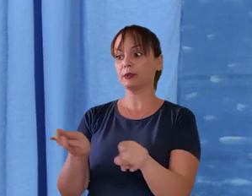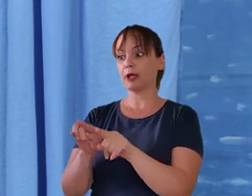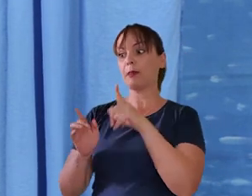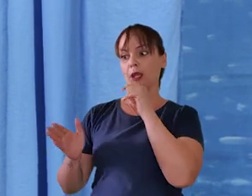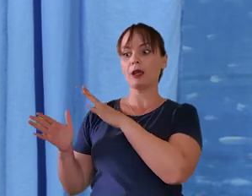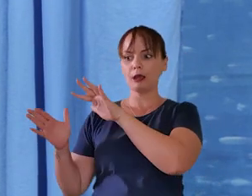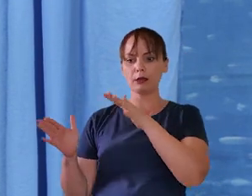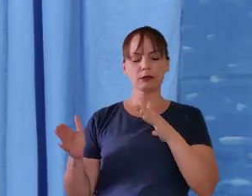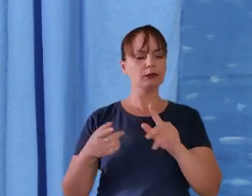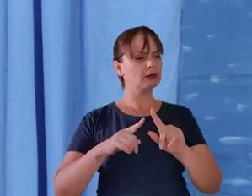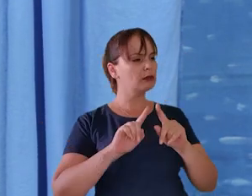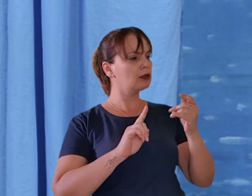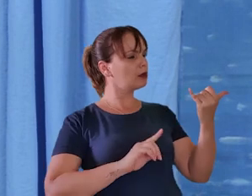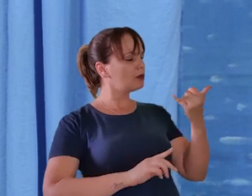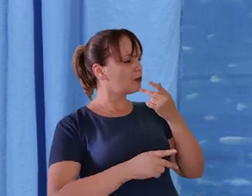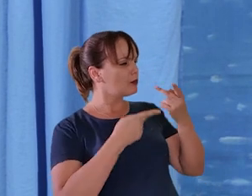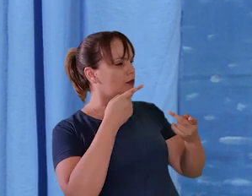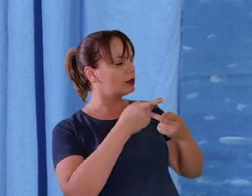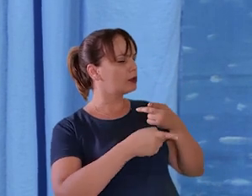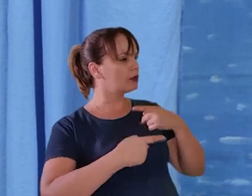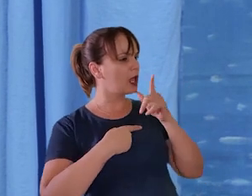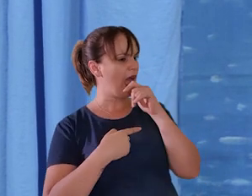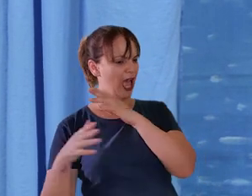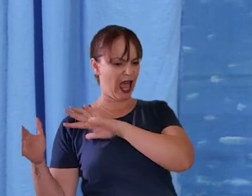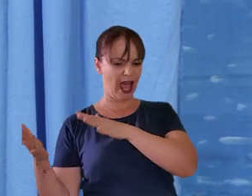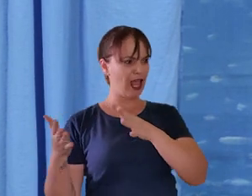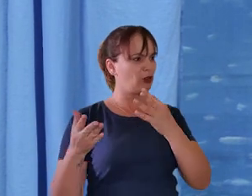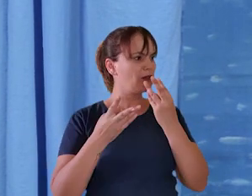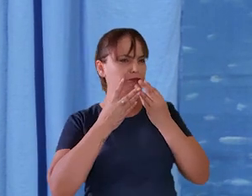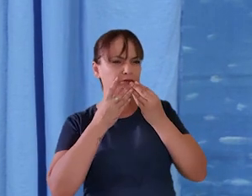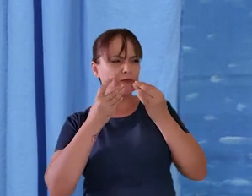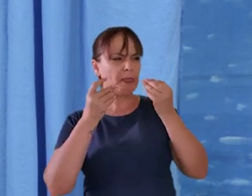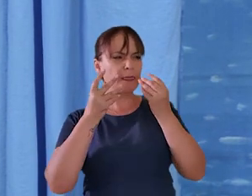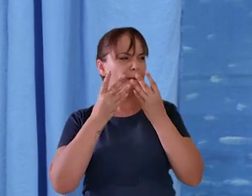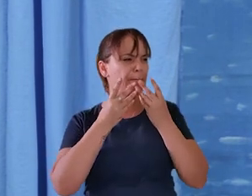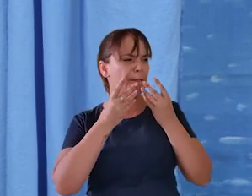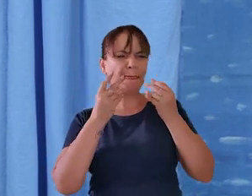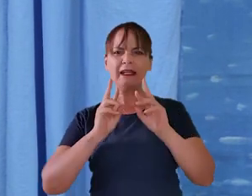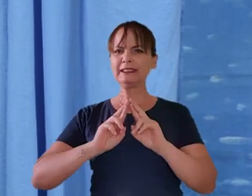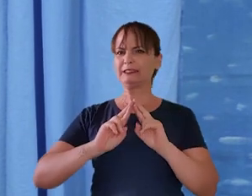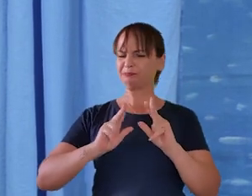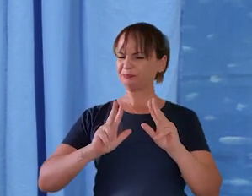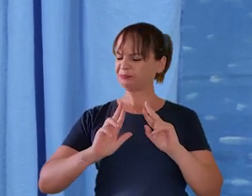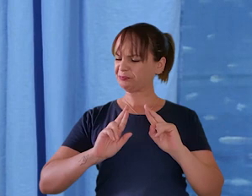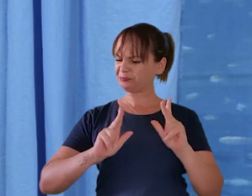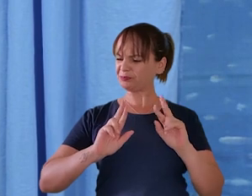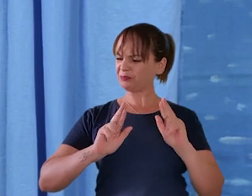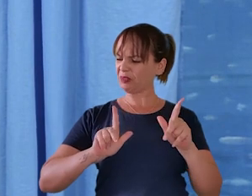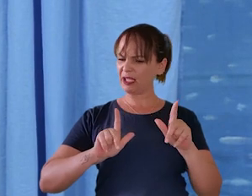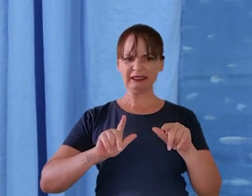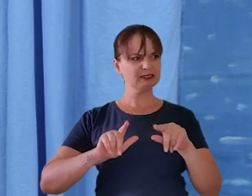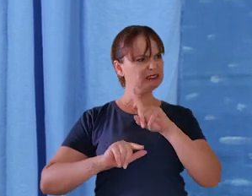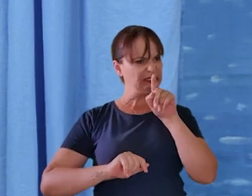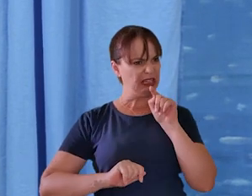Mas dizem que a água do mar é assim, tem gosto diferente. Será que a água do